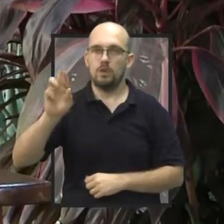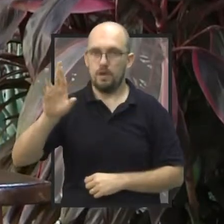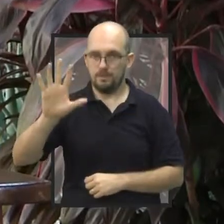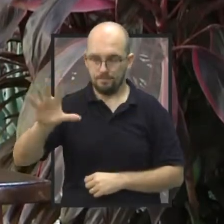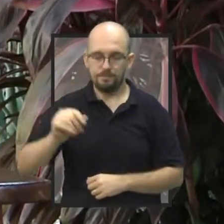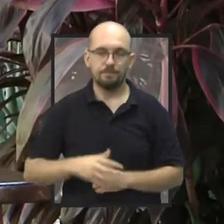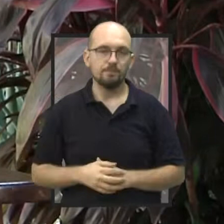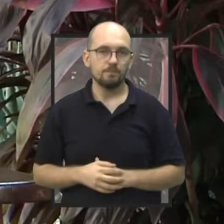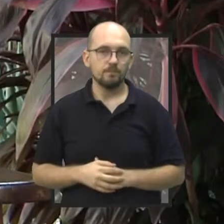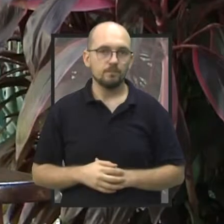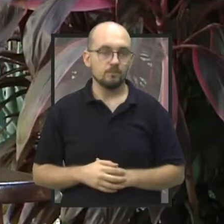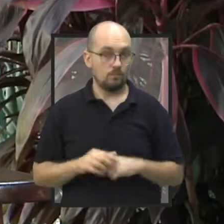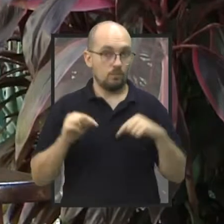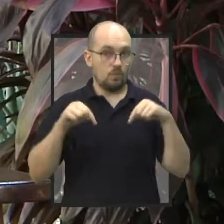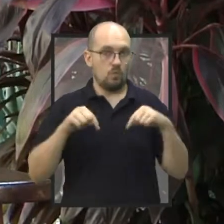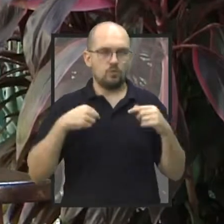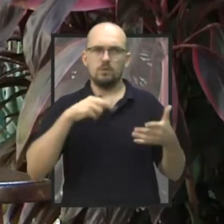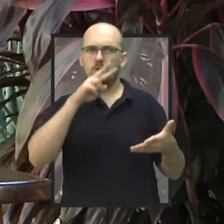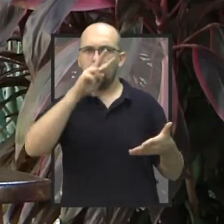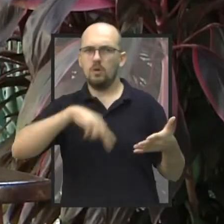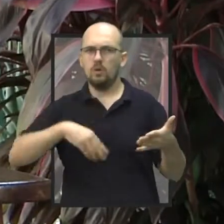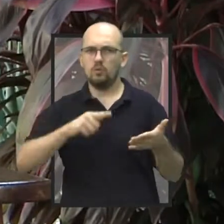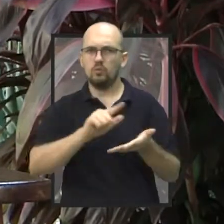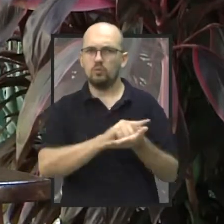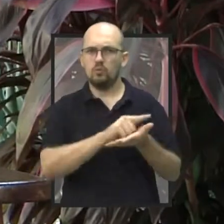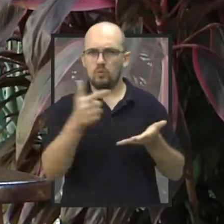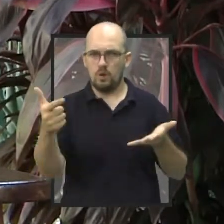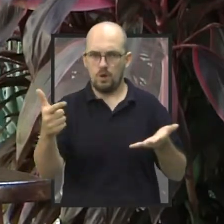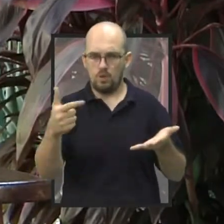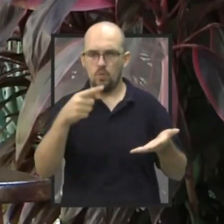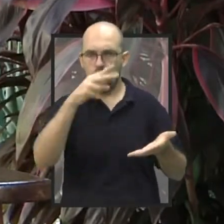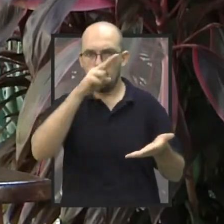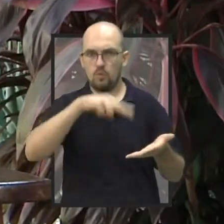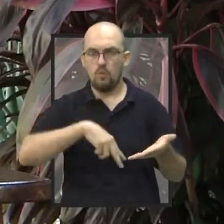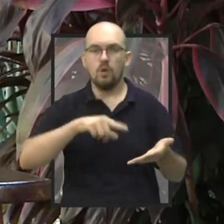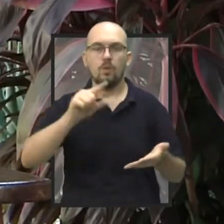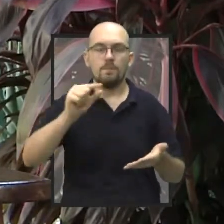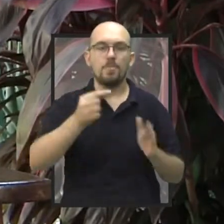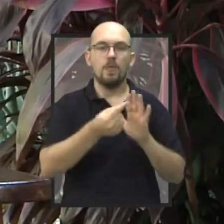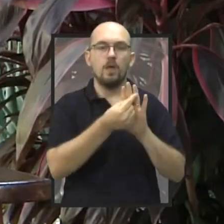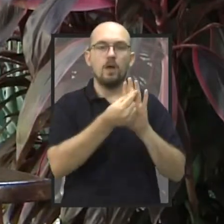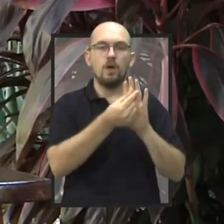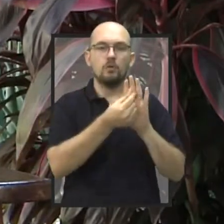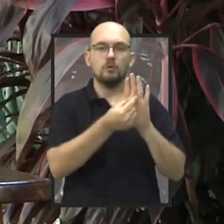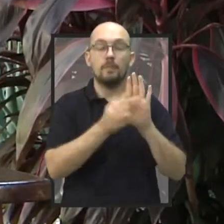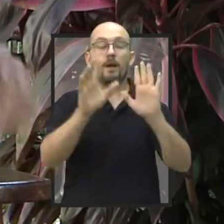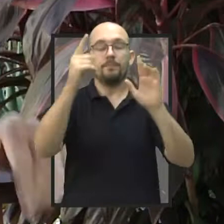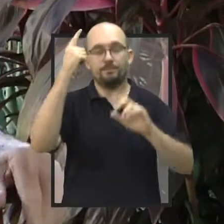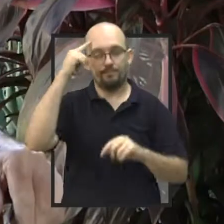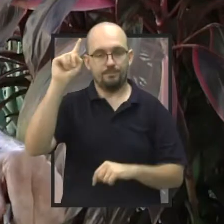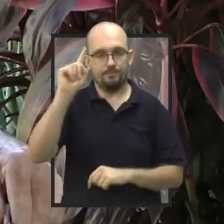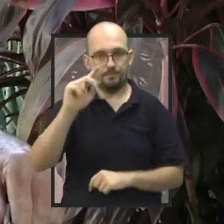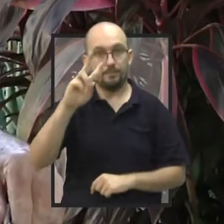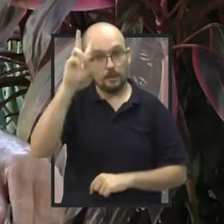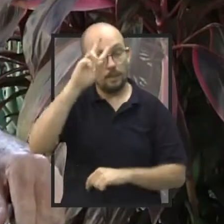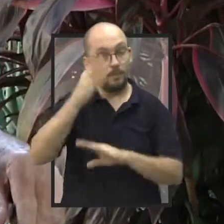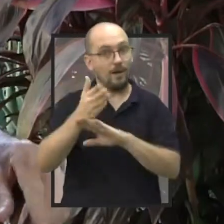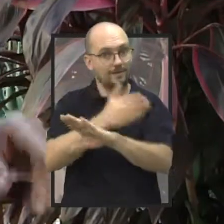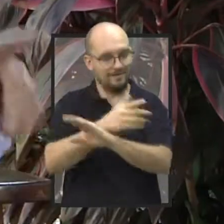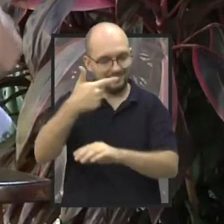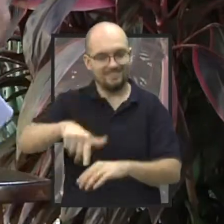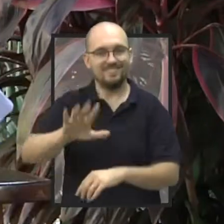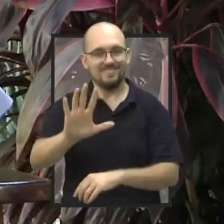Hoje, eu li no jornal a notícia de que o orçamento... deixa eu fazer uma observação